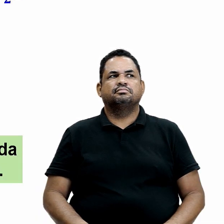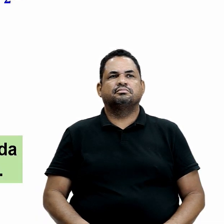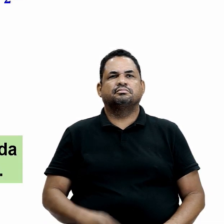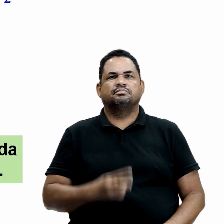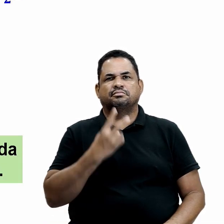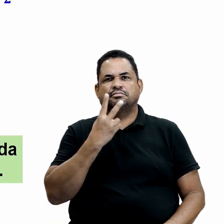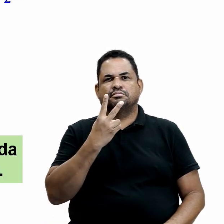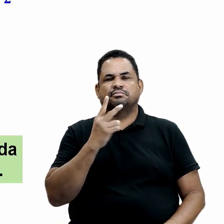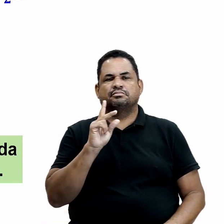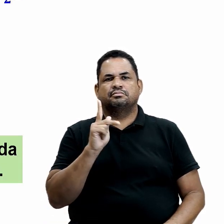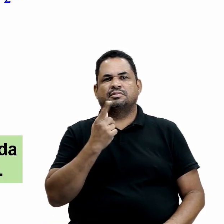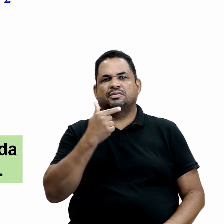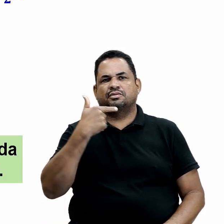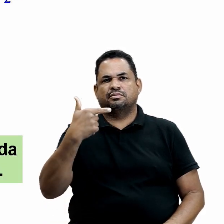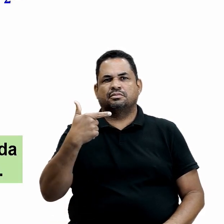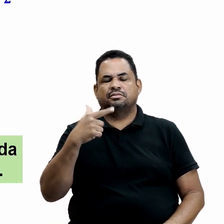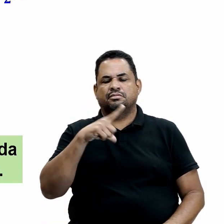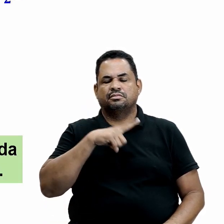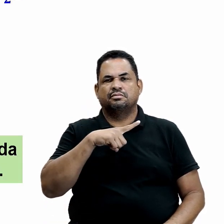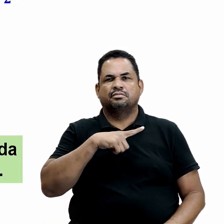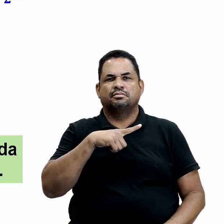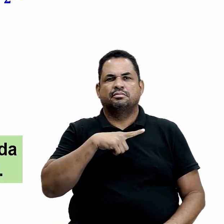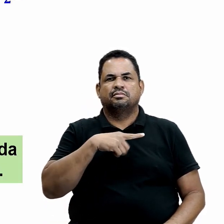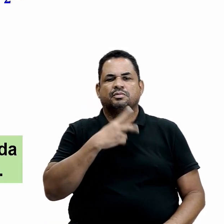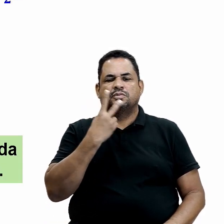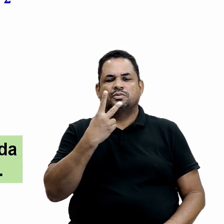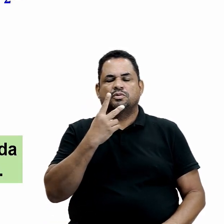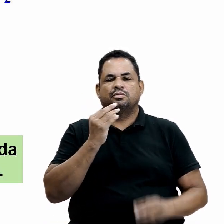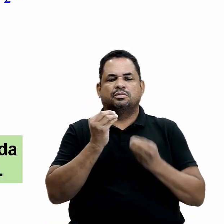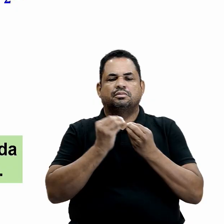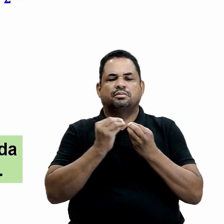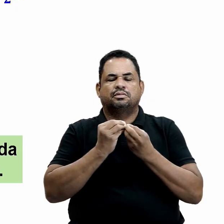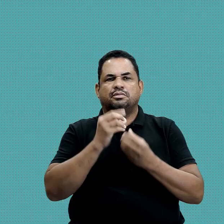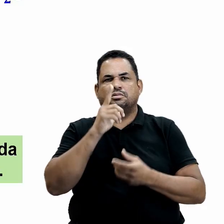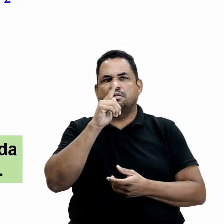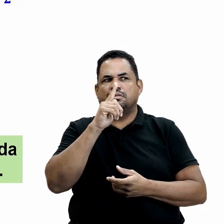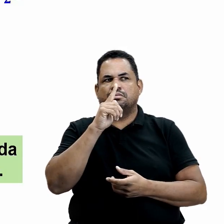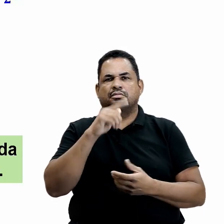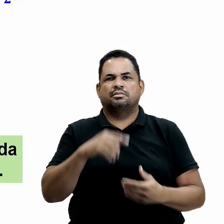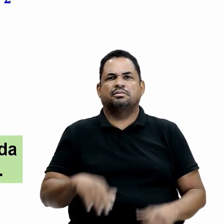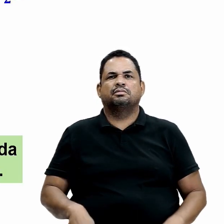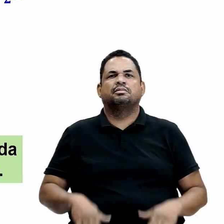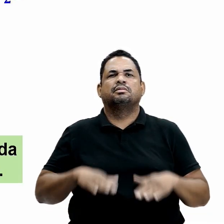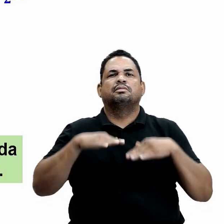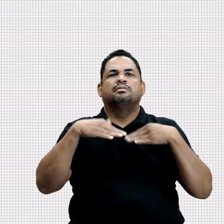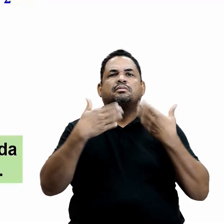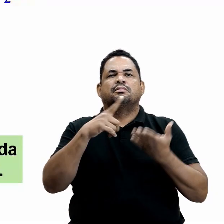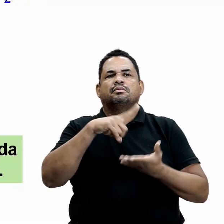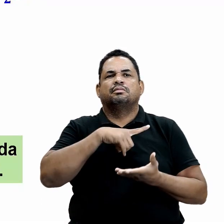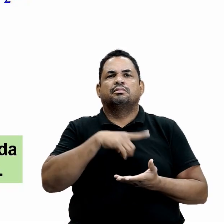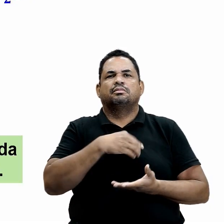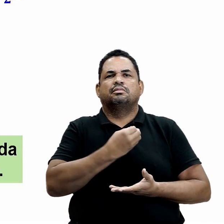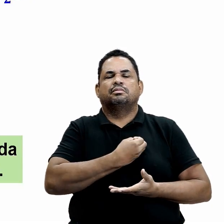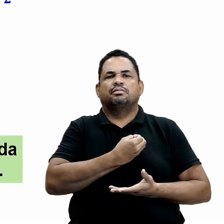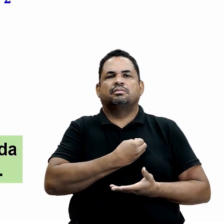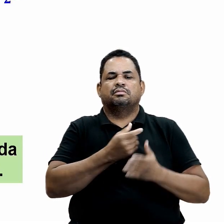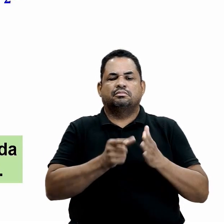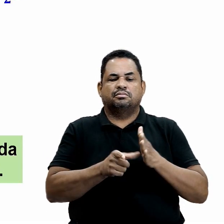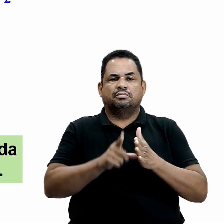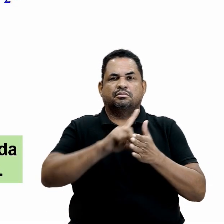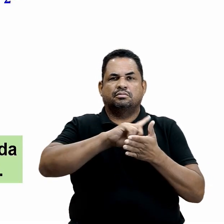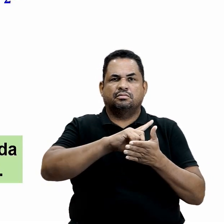2 H2O, eu teria 2 moléculas de água. Quando eu tenho um número que